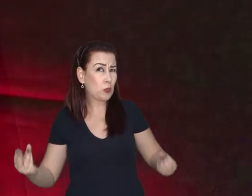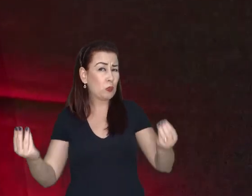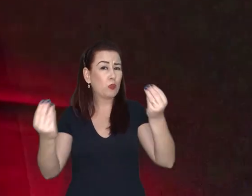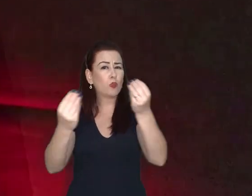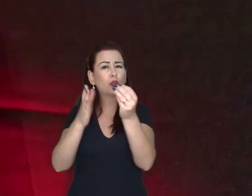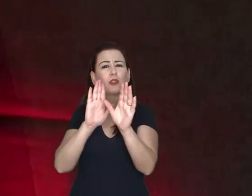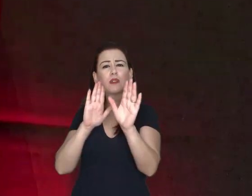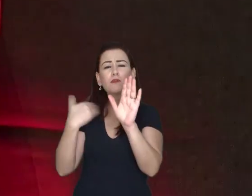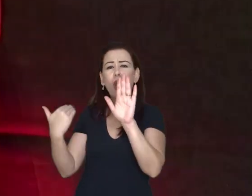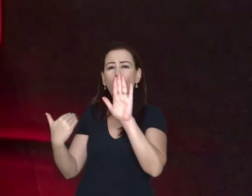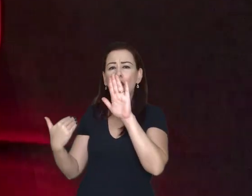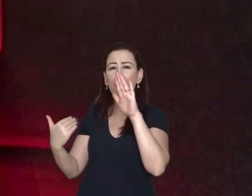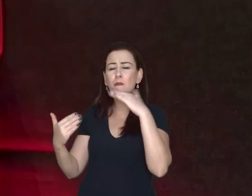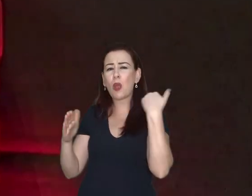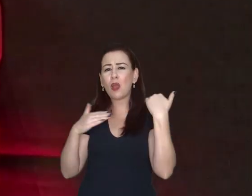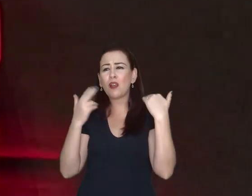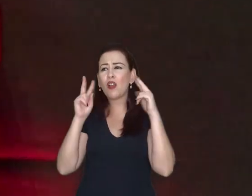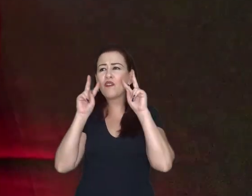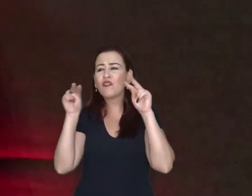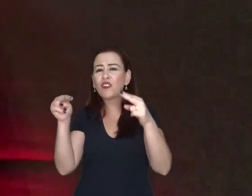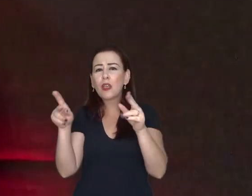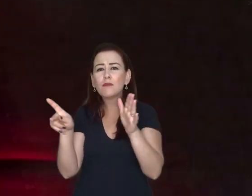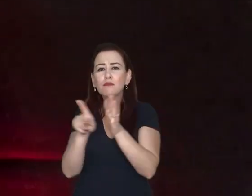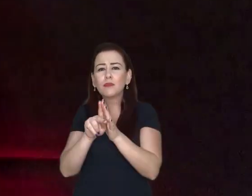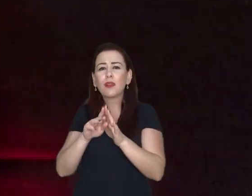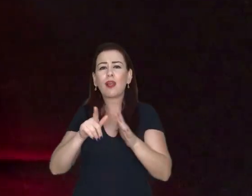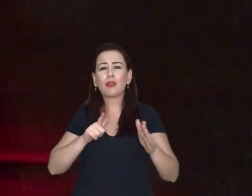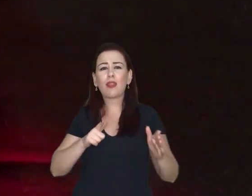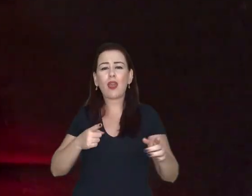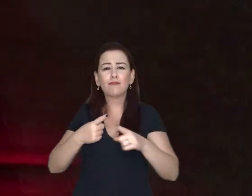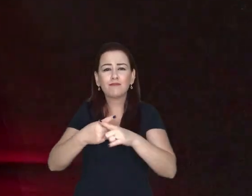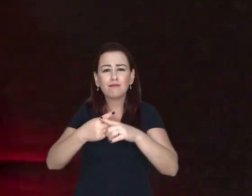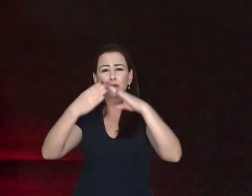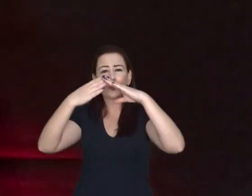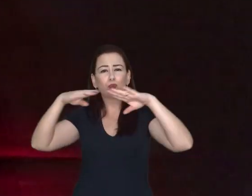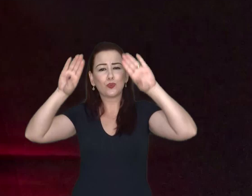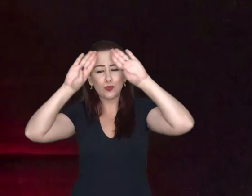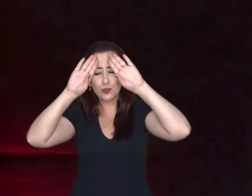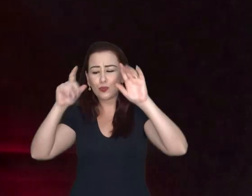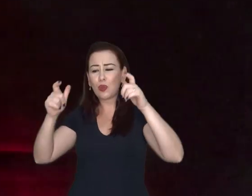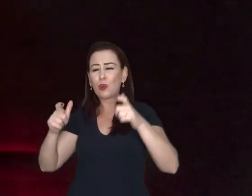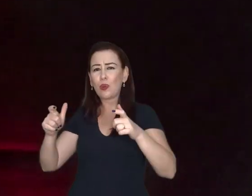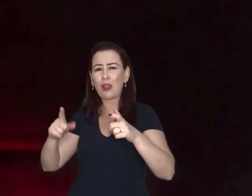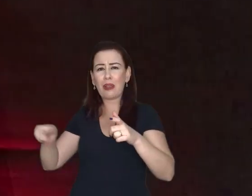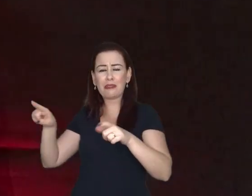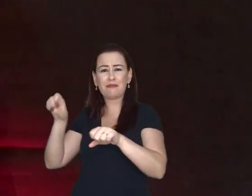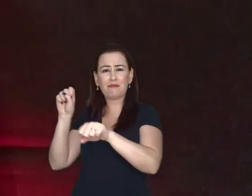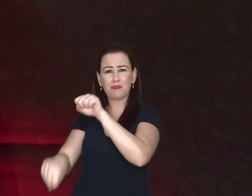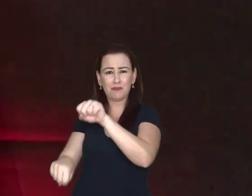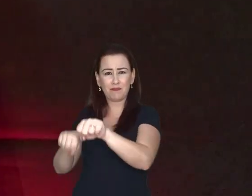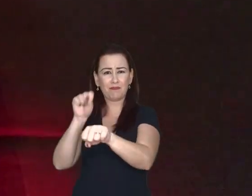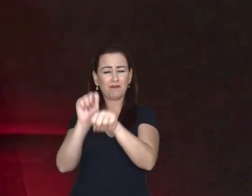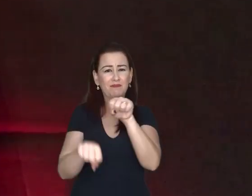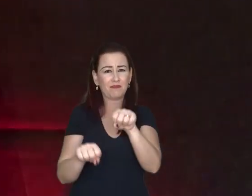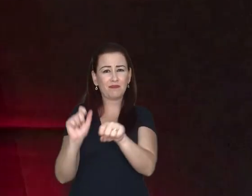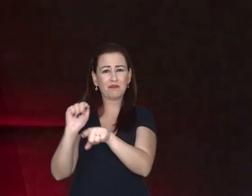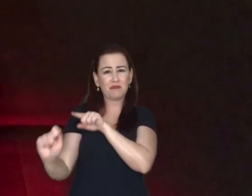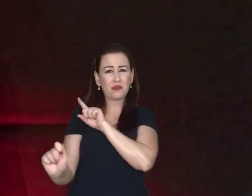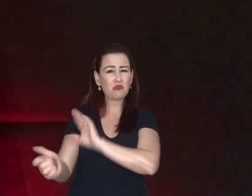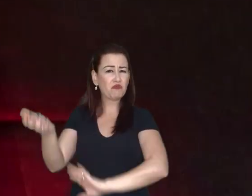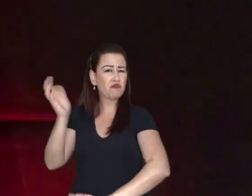ao assistirem seus terreiros e espaços sagrados serem destruídos e incendiados